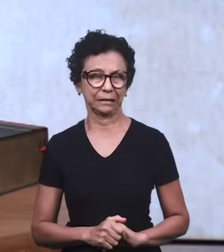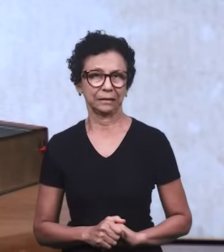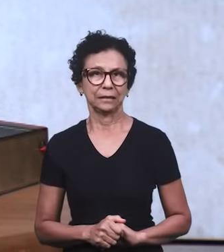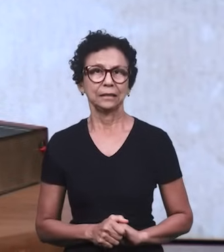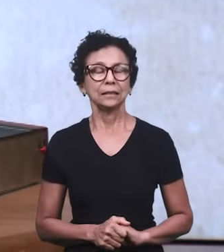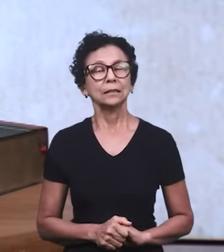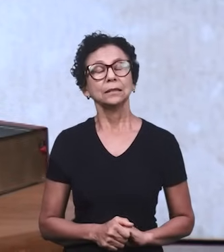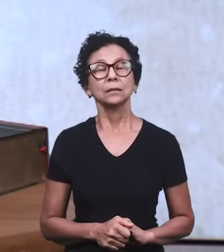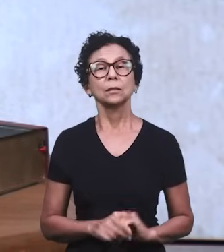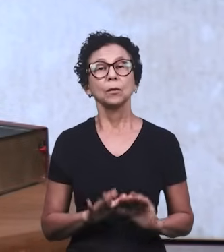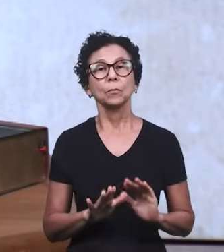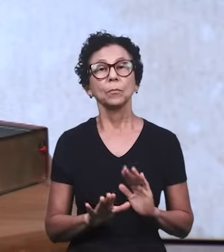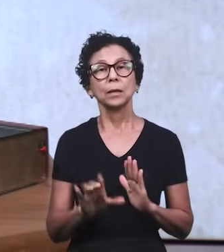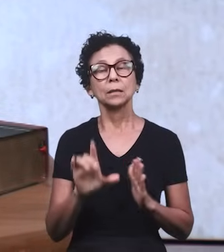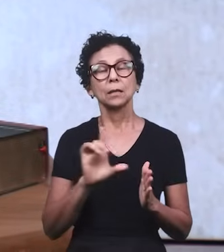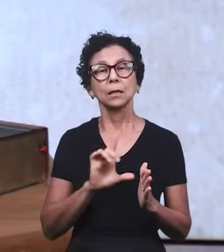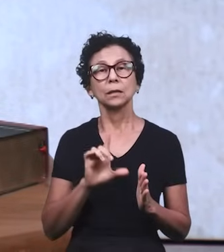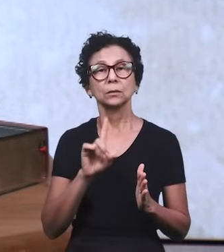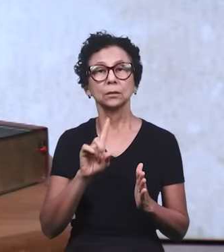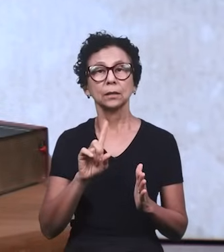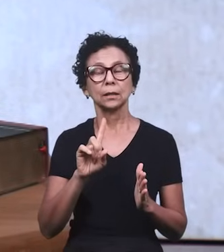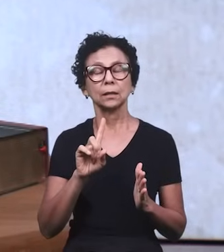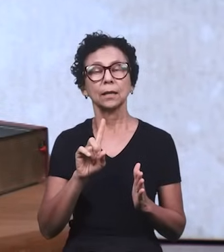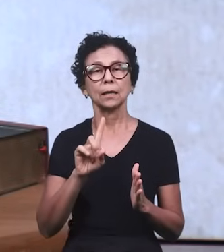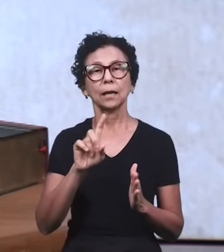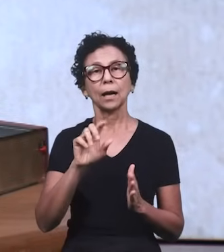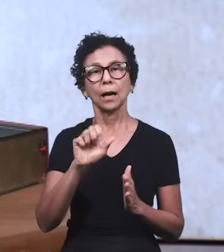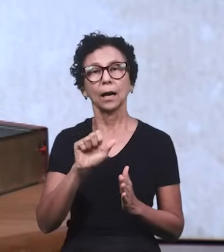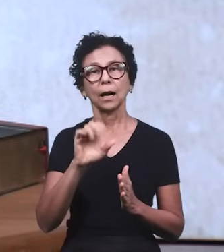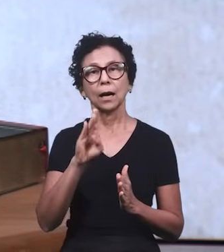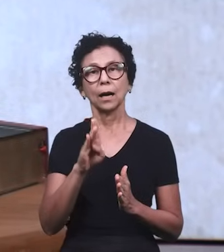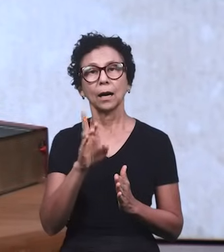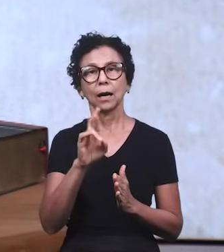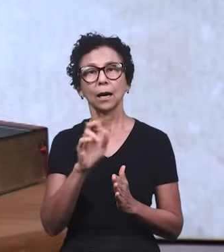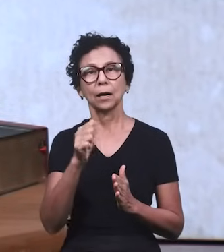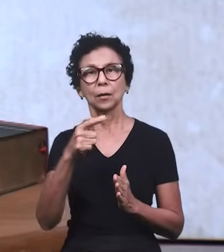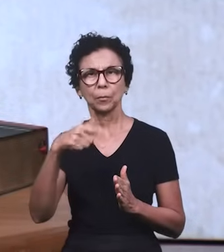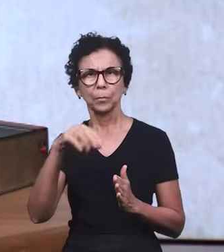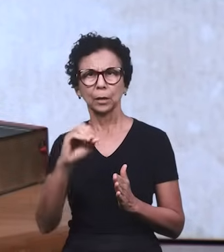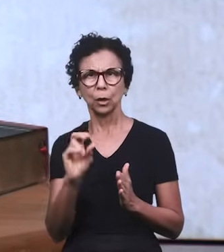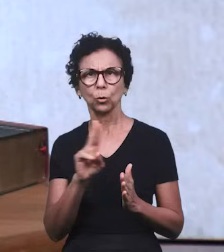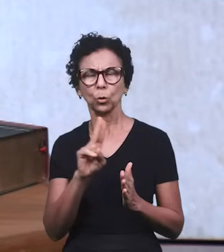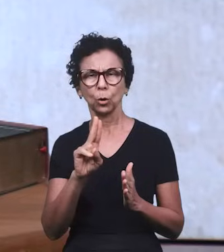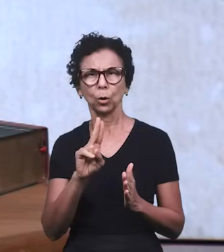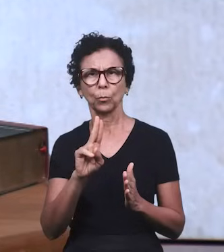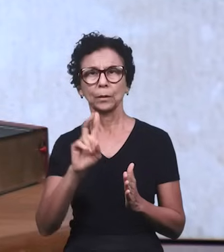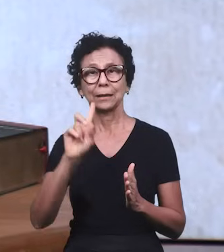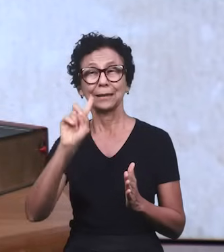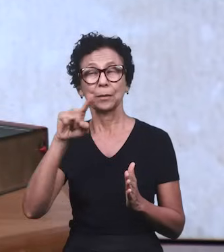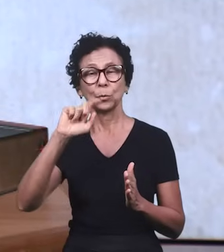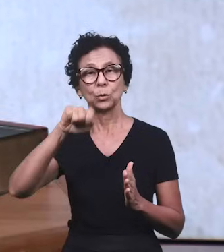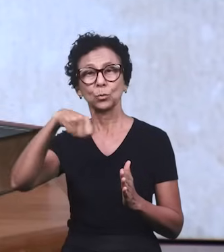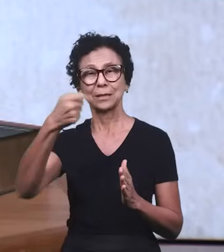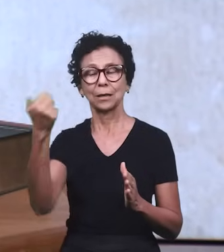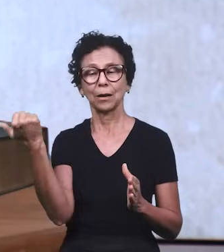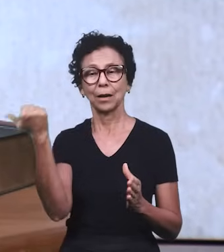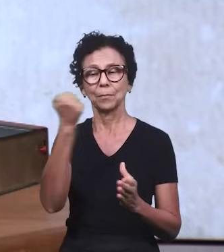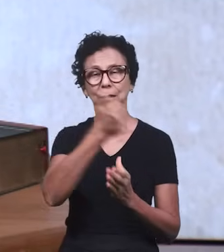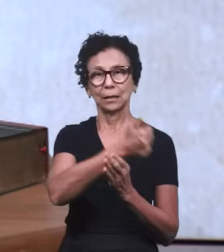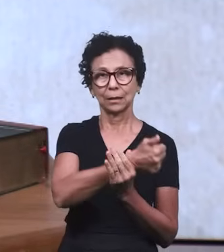ainda é Abraão e nós hoje vamos dar continuidade a essa parte